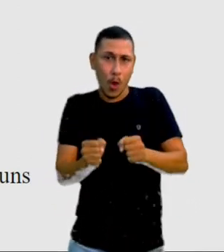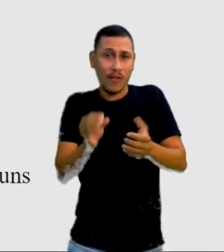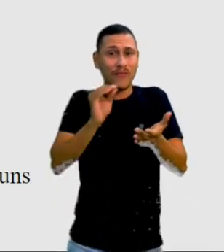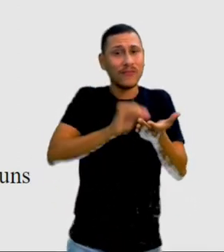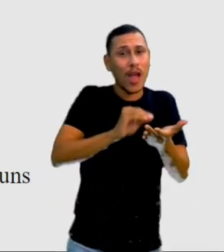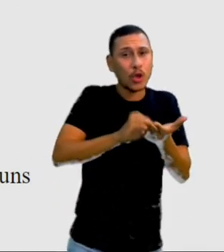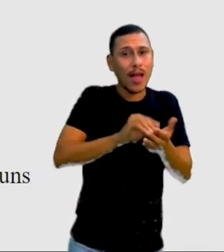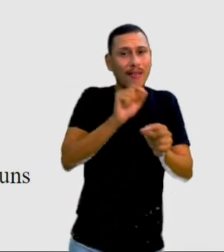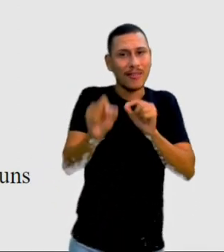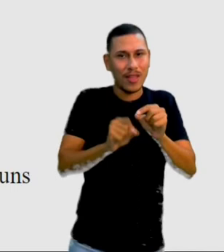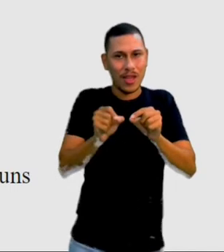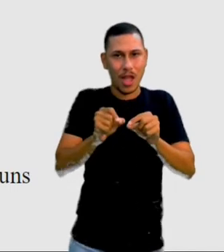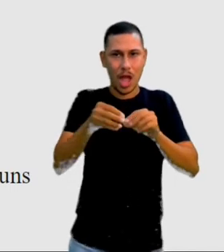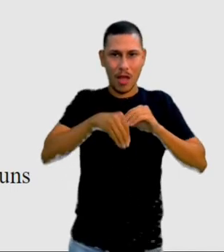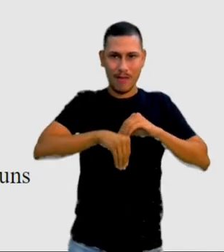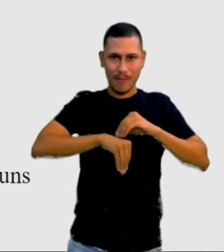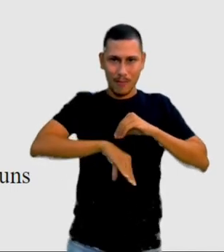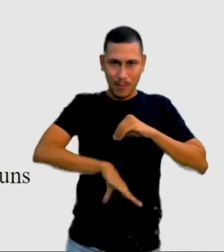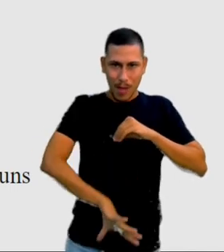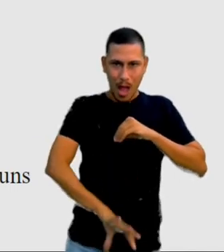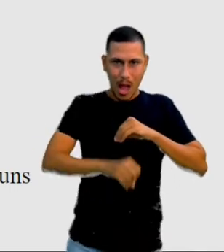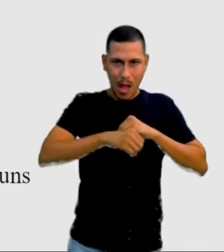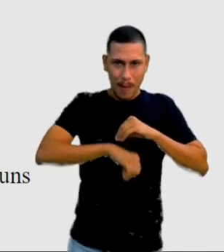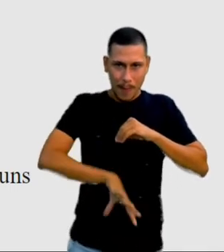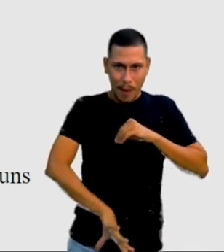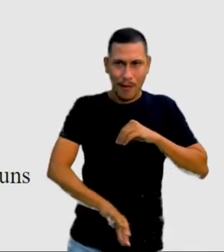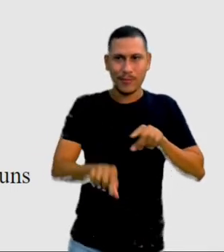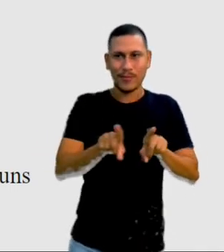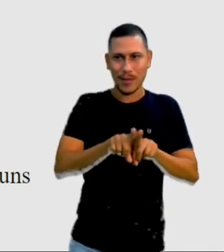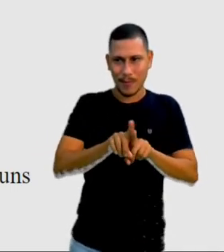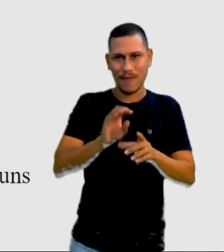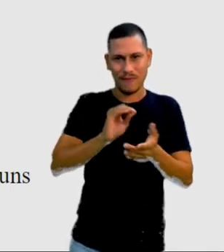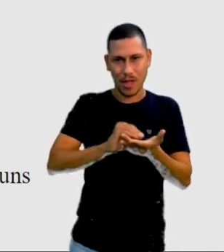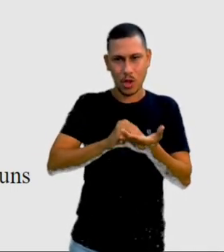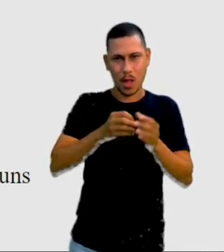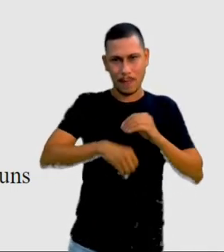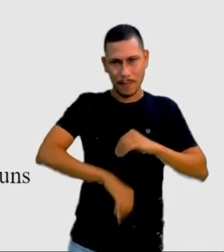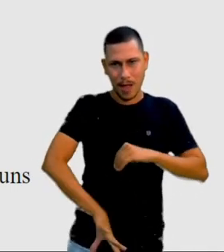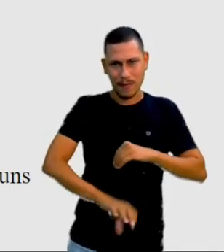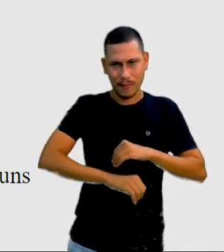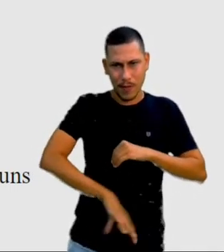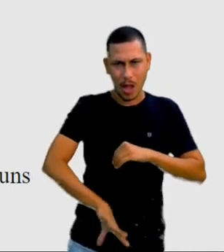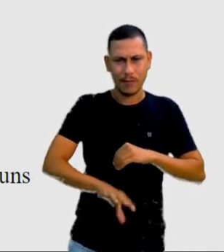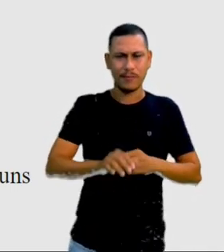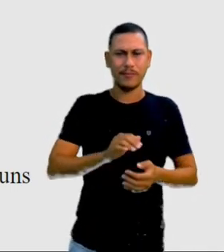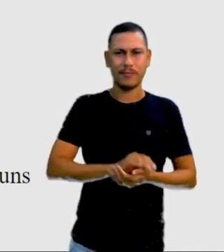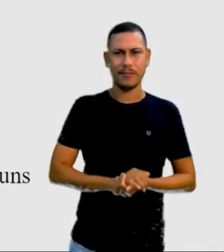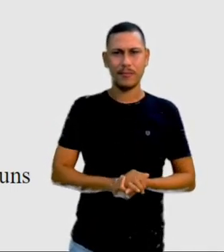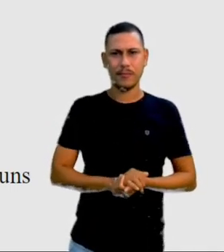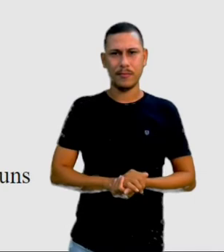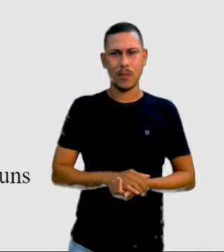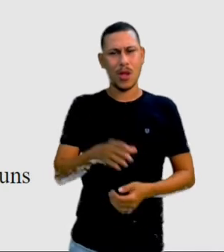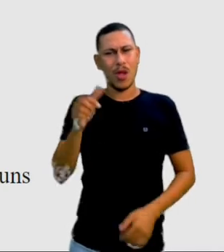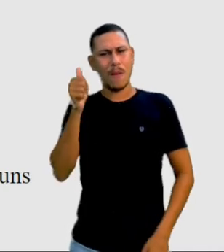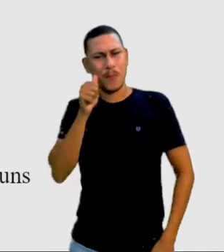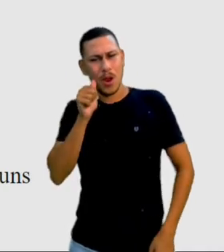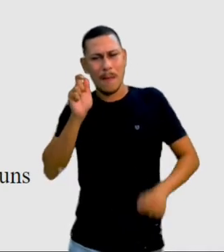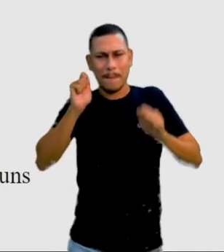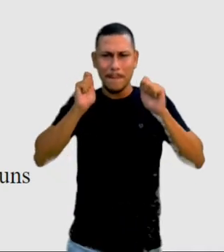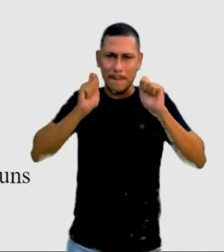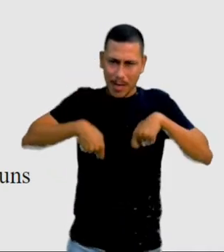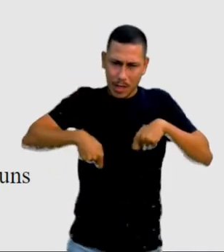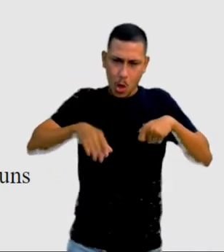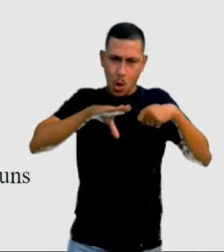da menstruação, tá? Por quê? Porque para as mulheres conseguirem menstruar, elas precisam de um percentual